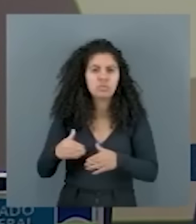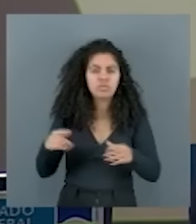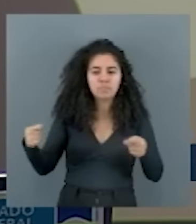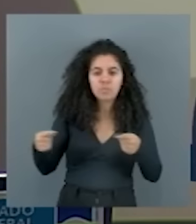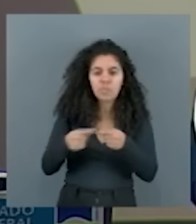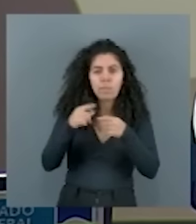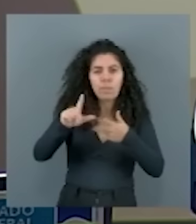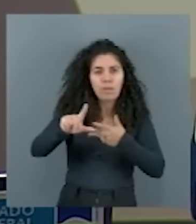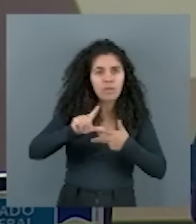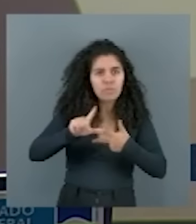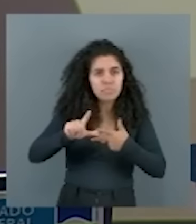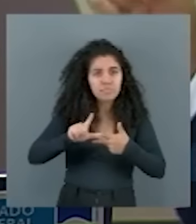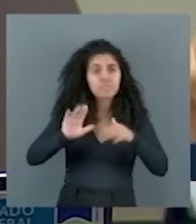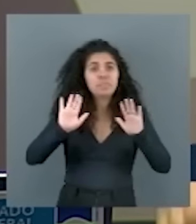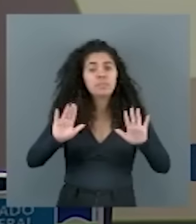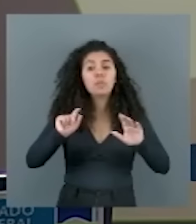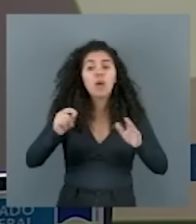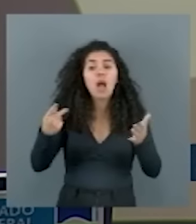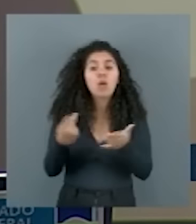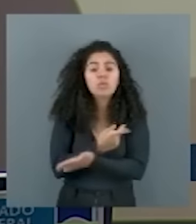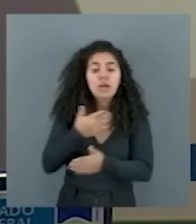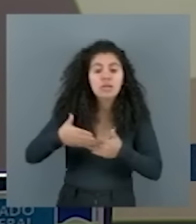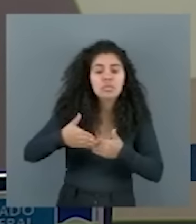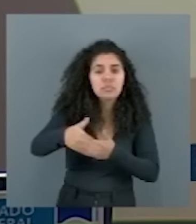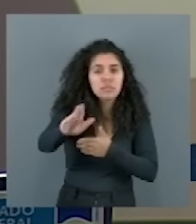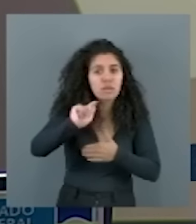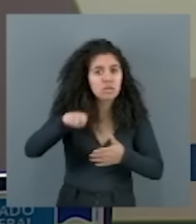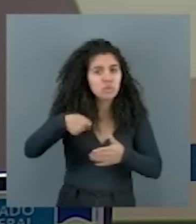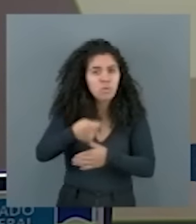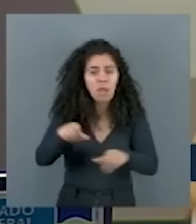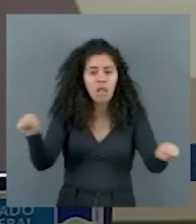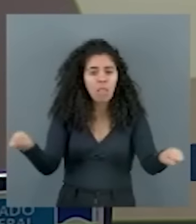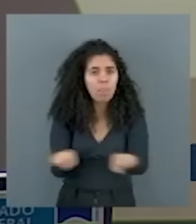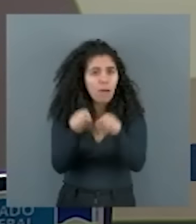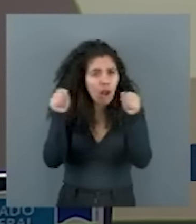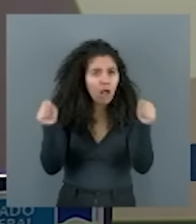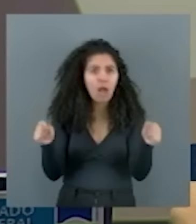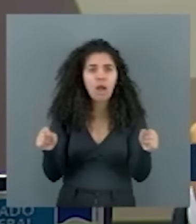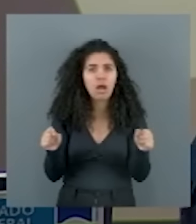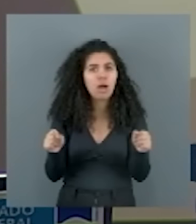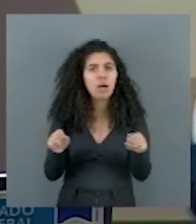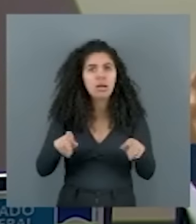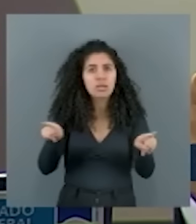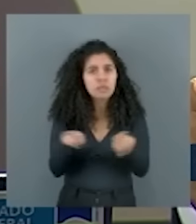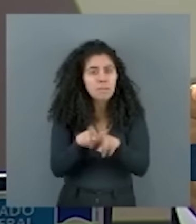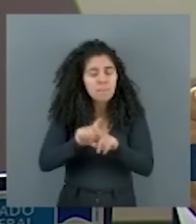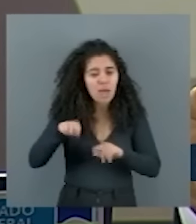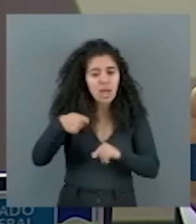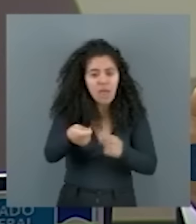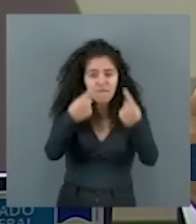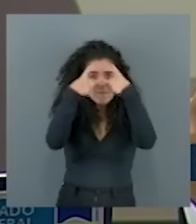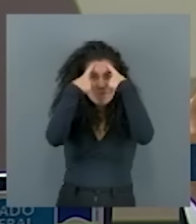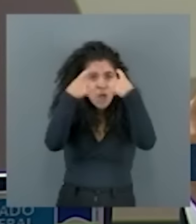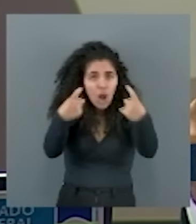O que vem a partir daí é estrangulamento. O que vem a partir daí é violência